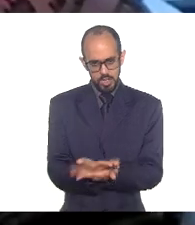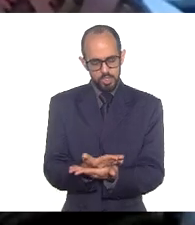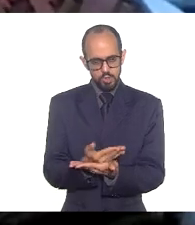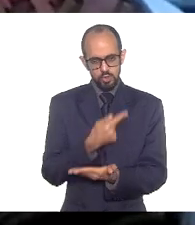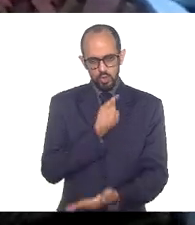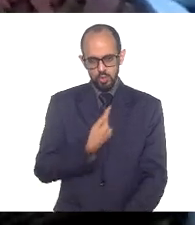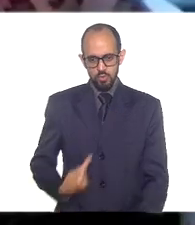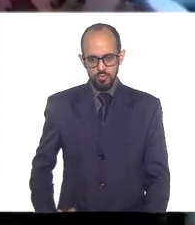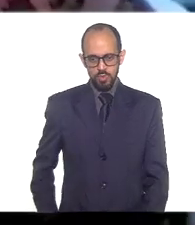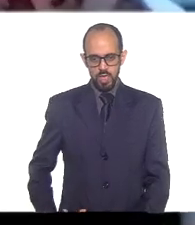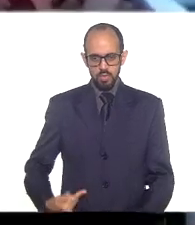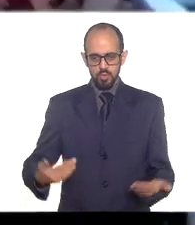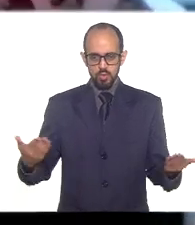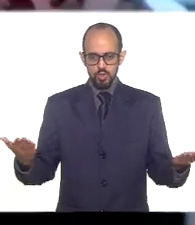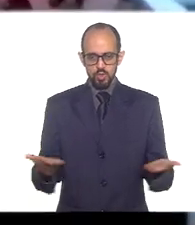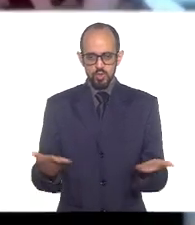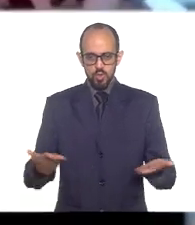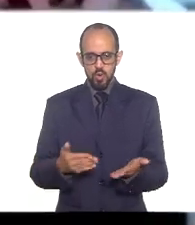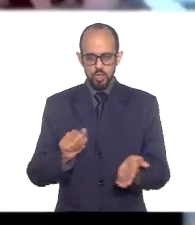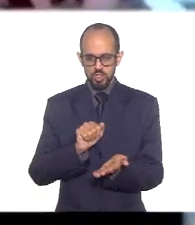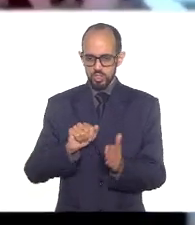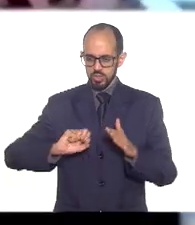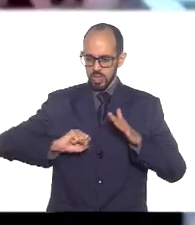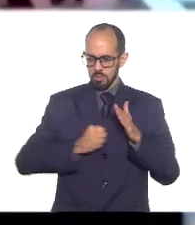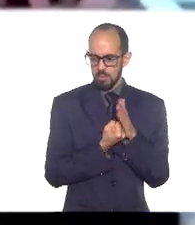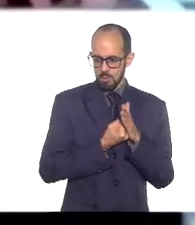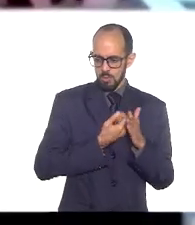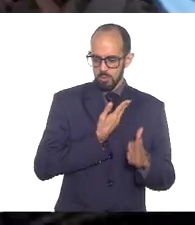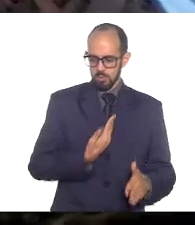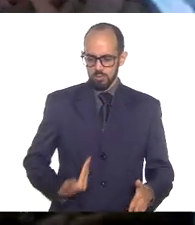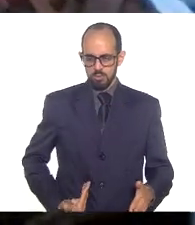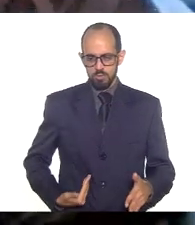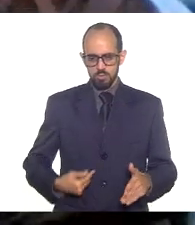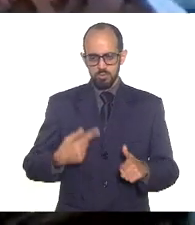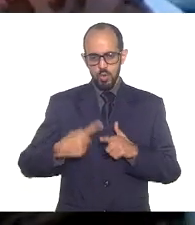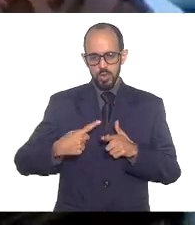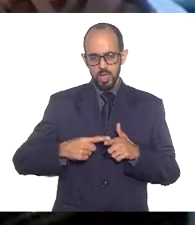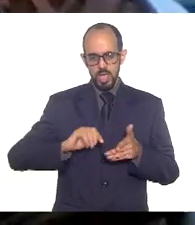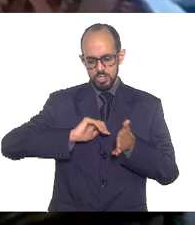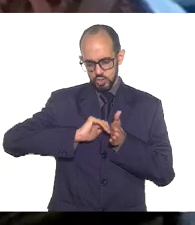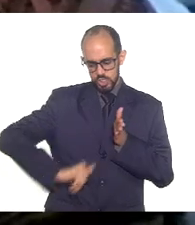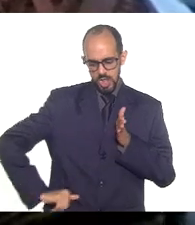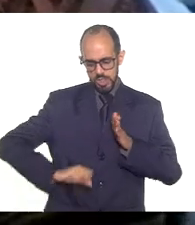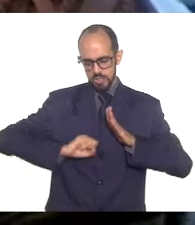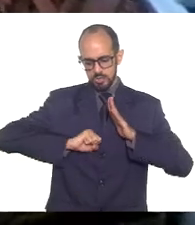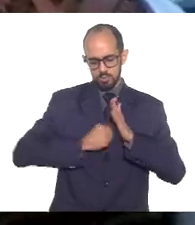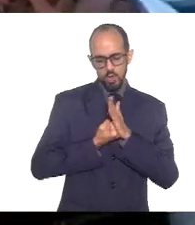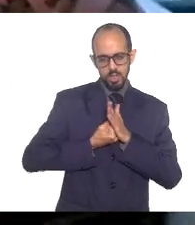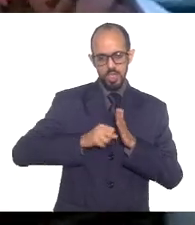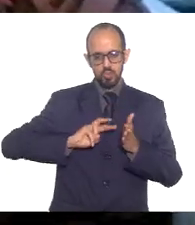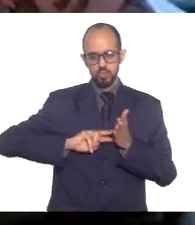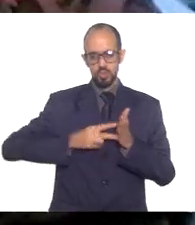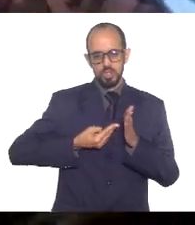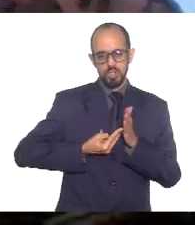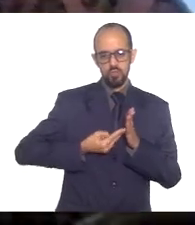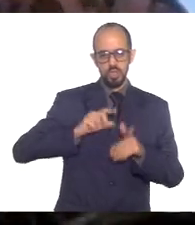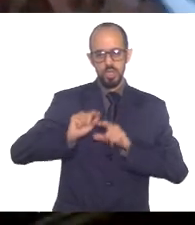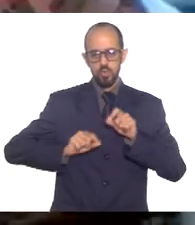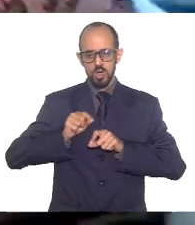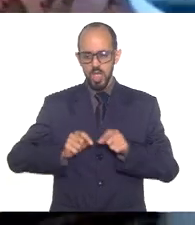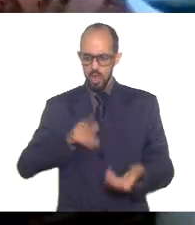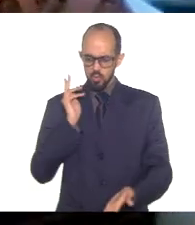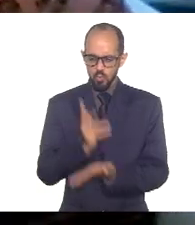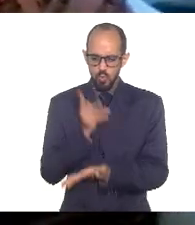cozinha o erro há nada que esse veto significa a